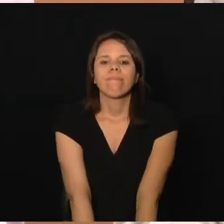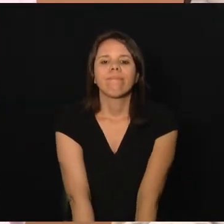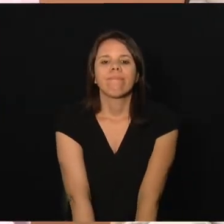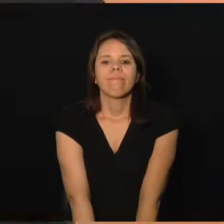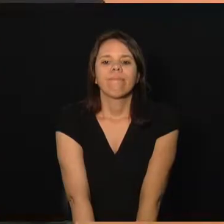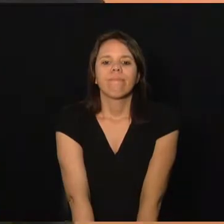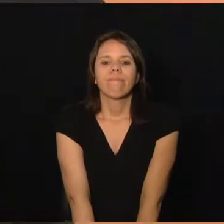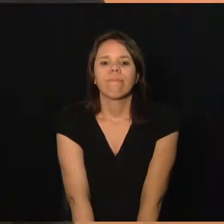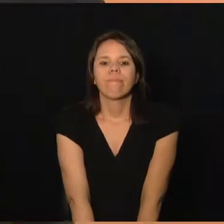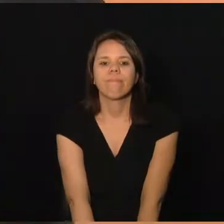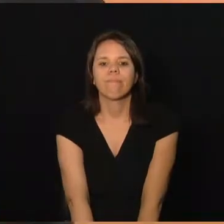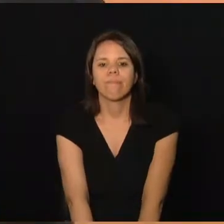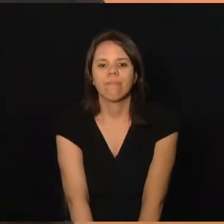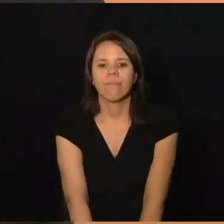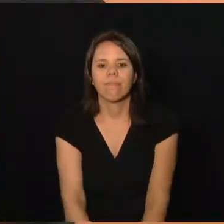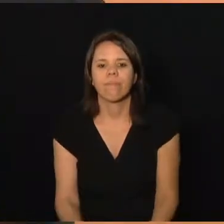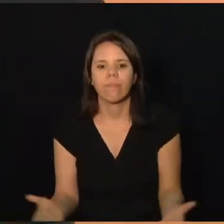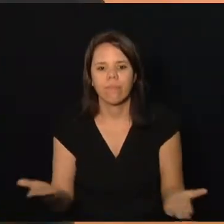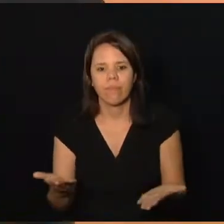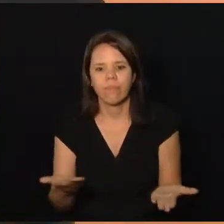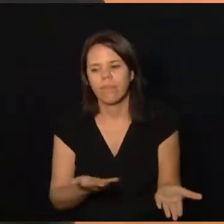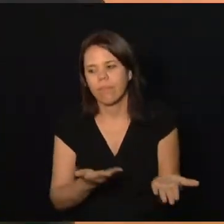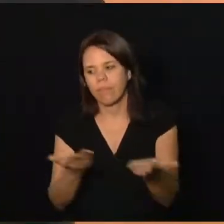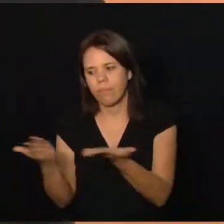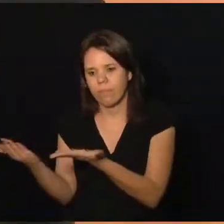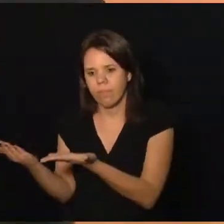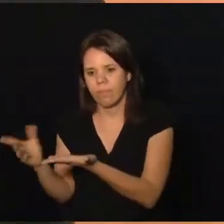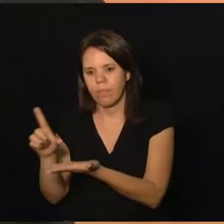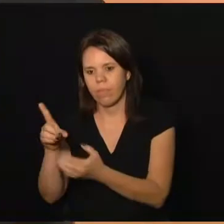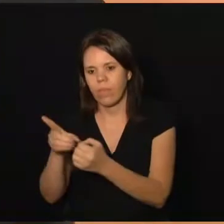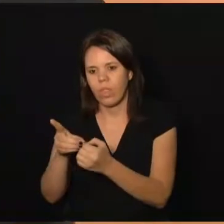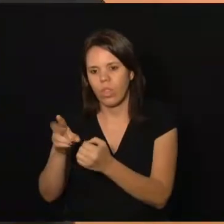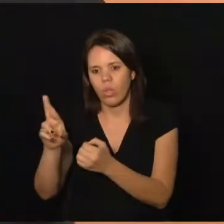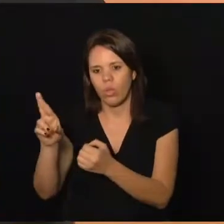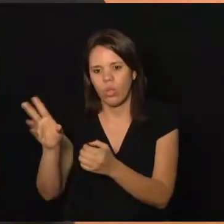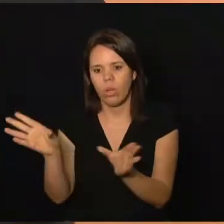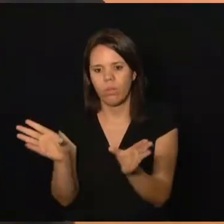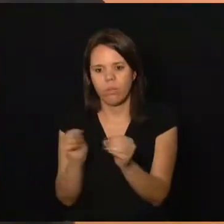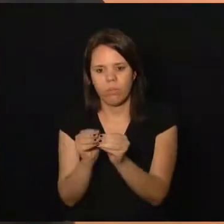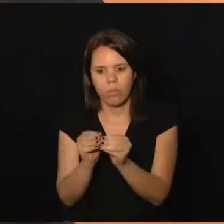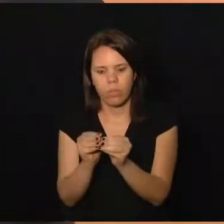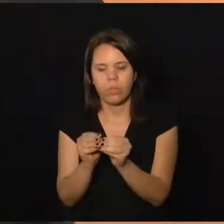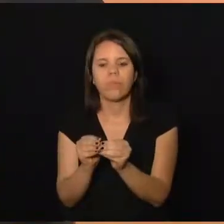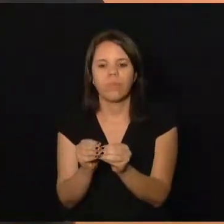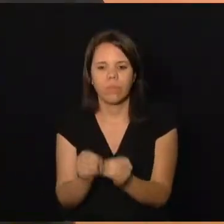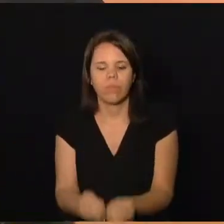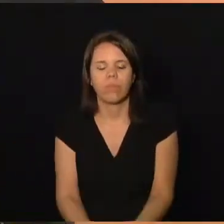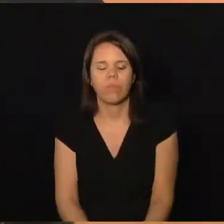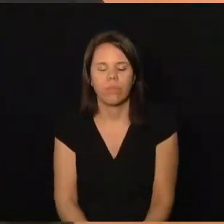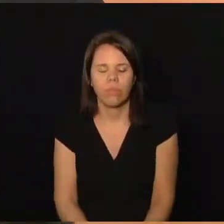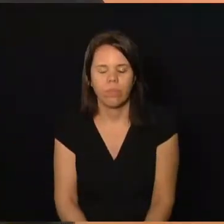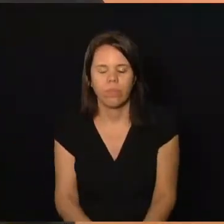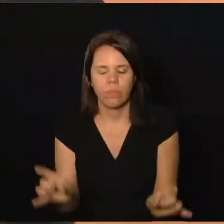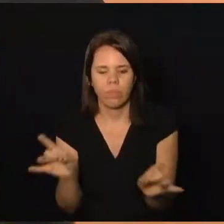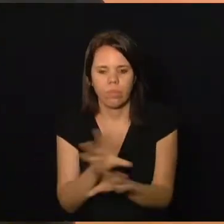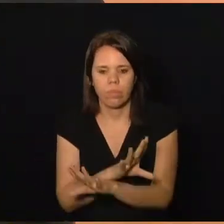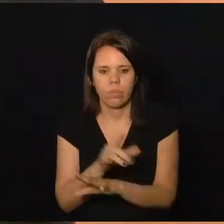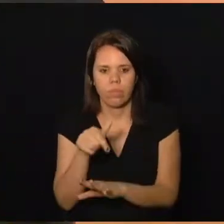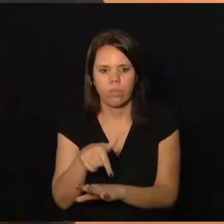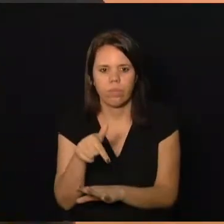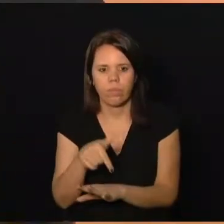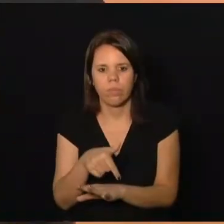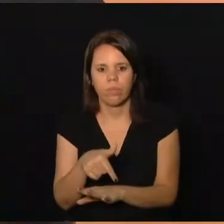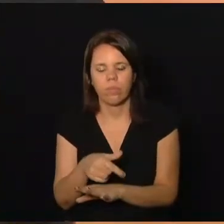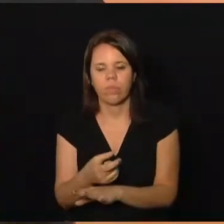Eu passo a palavra à doutora Débora para concluir e assim encerrarmos a